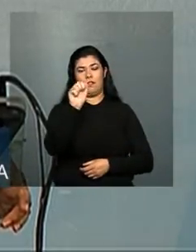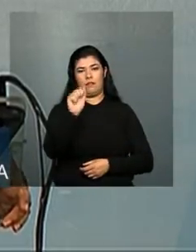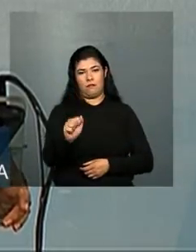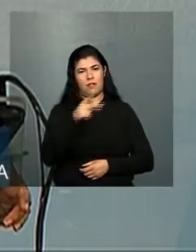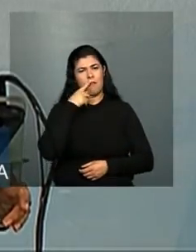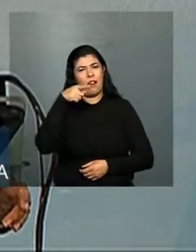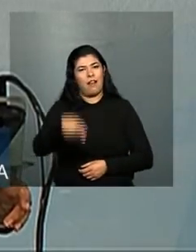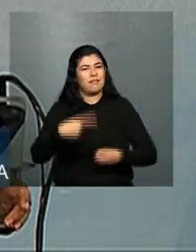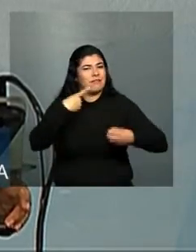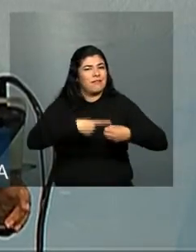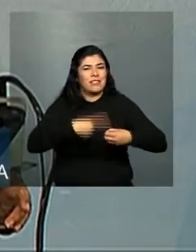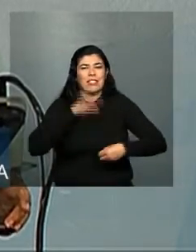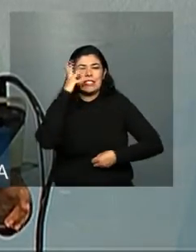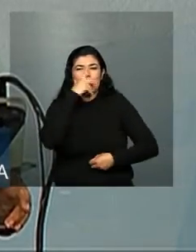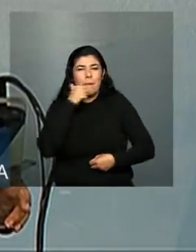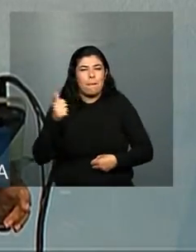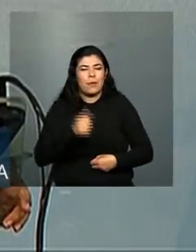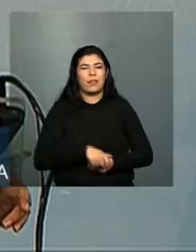Desconfio. Então,